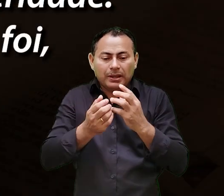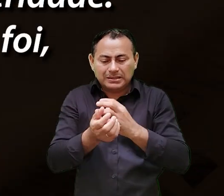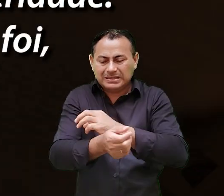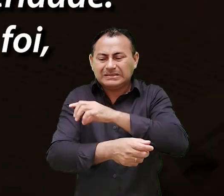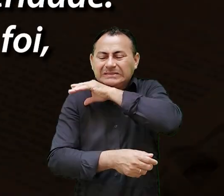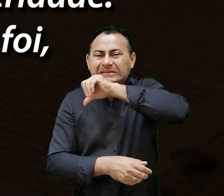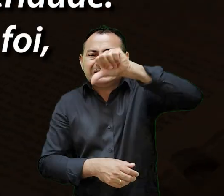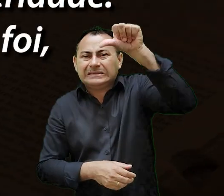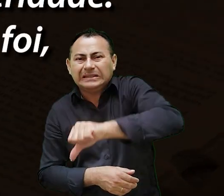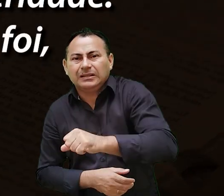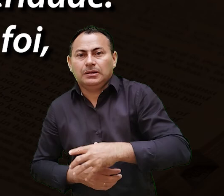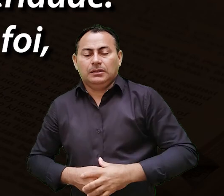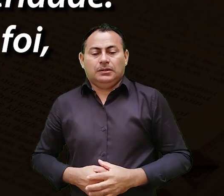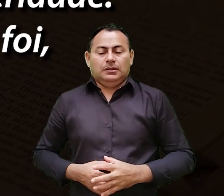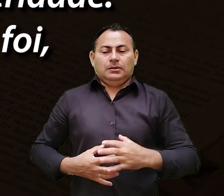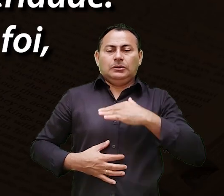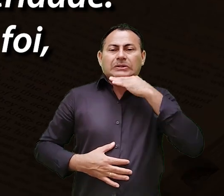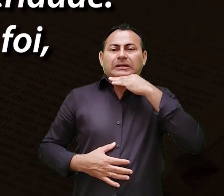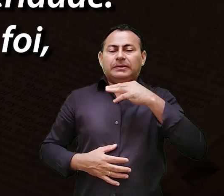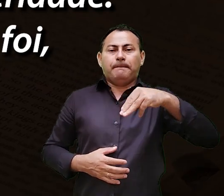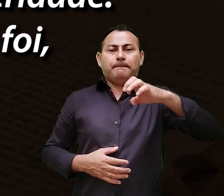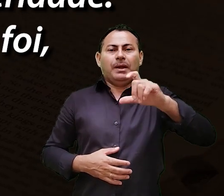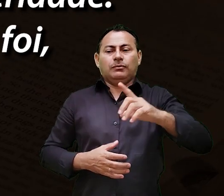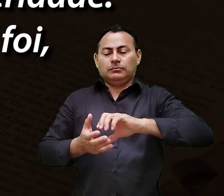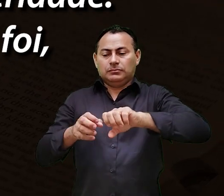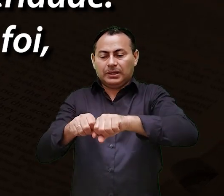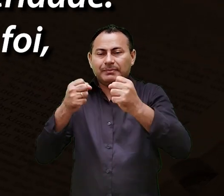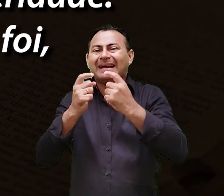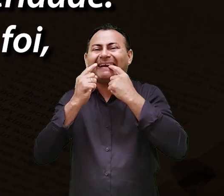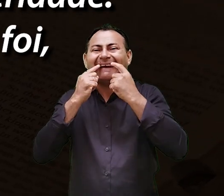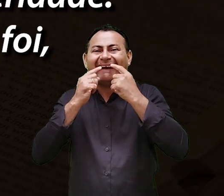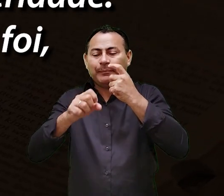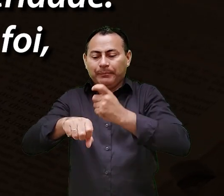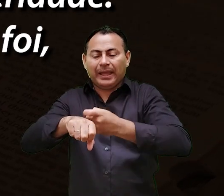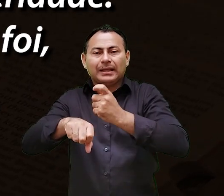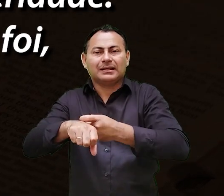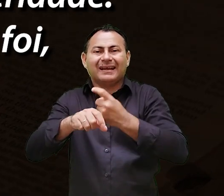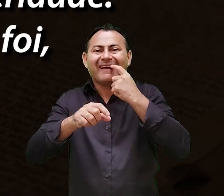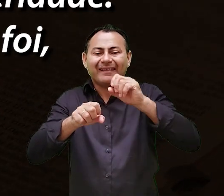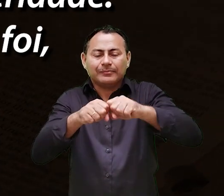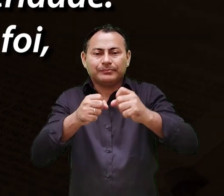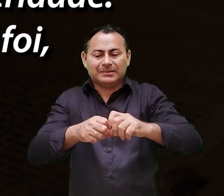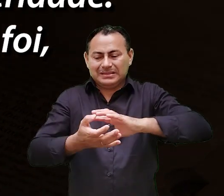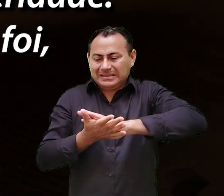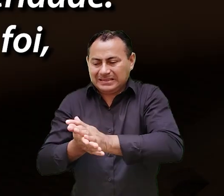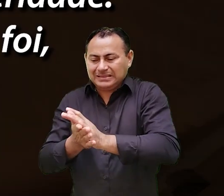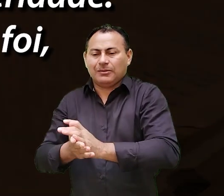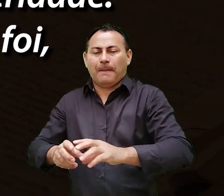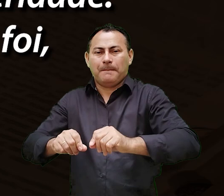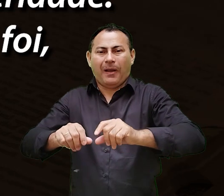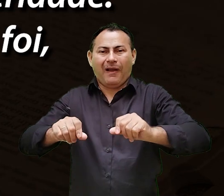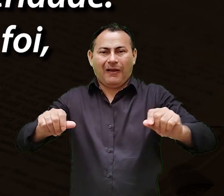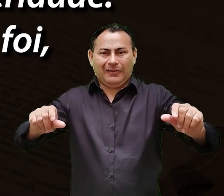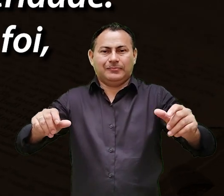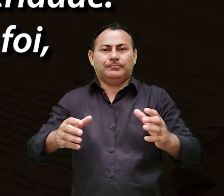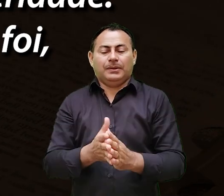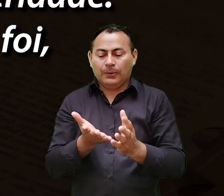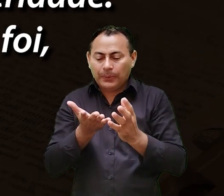comer ervas amargas e fartou-me de mel. Quebrou os meus dentes com pedras e pisoteou-me no